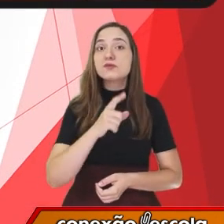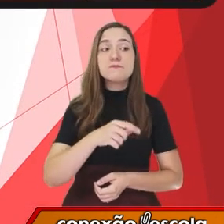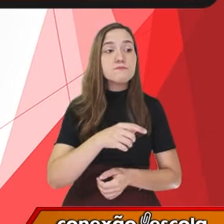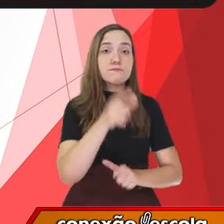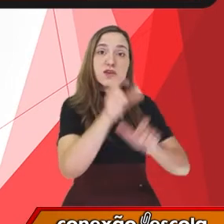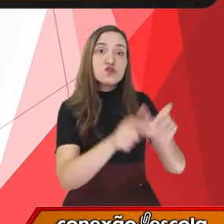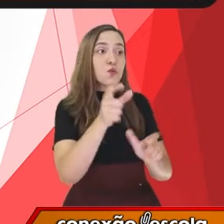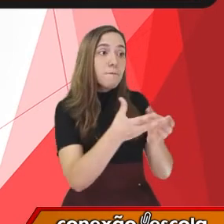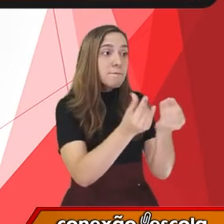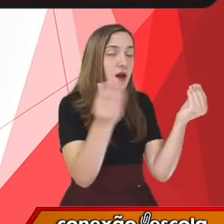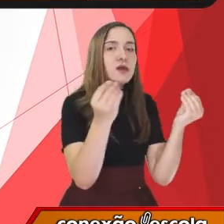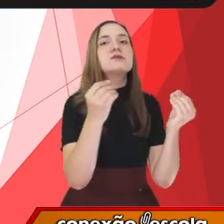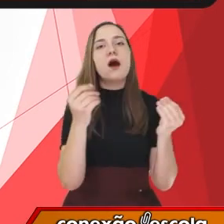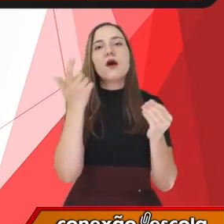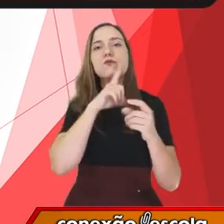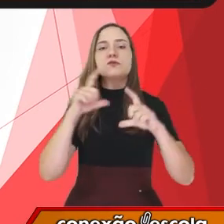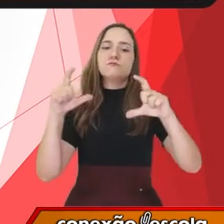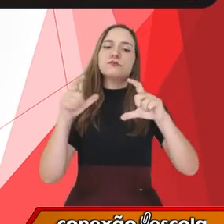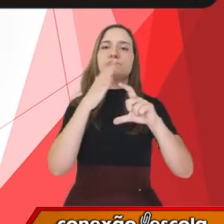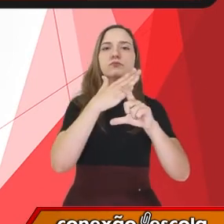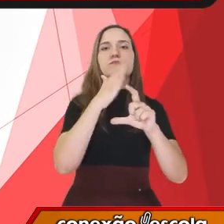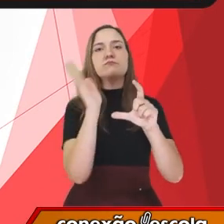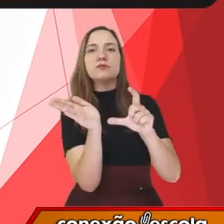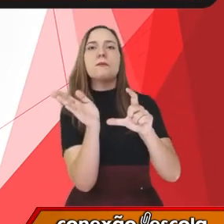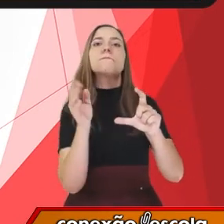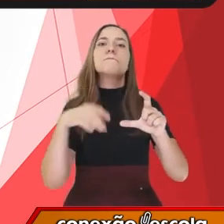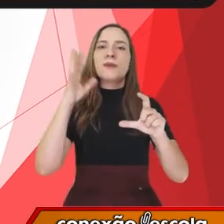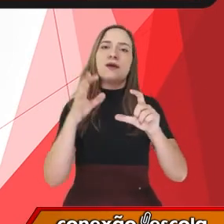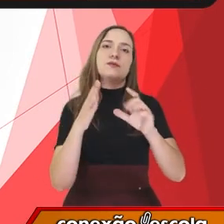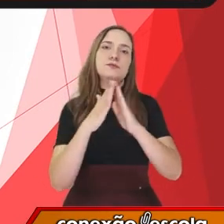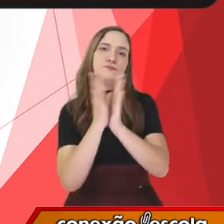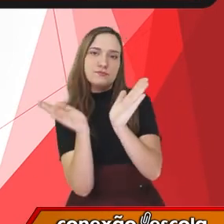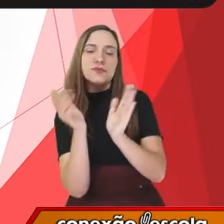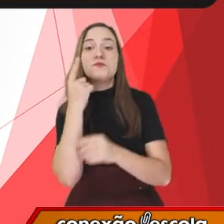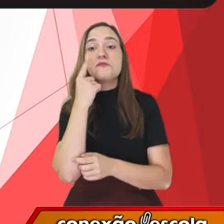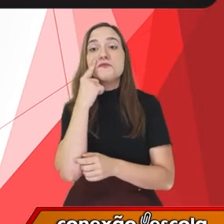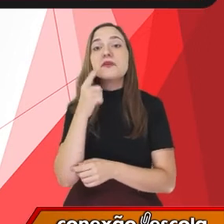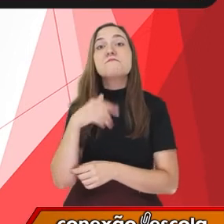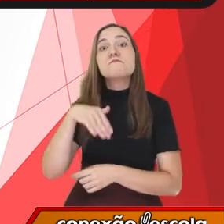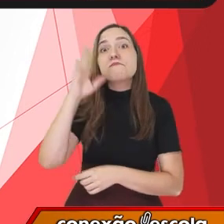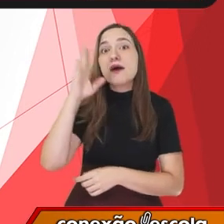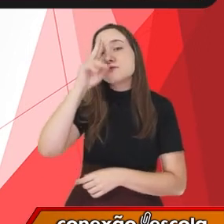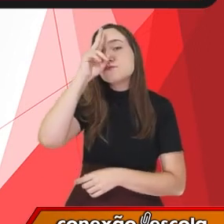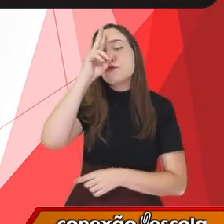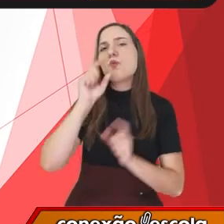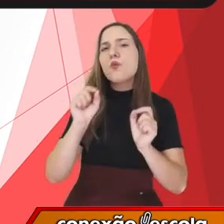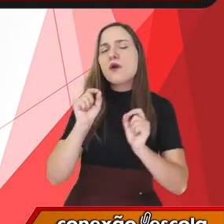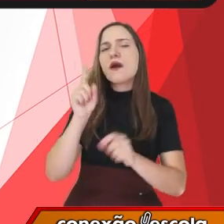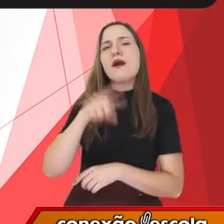porcentagem, maior é a fatia. Observem que no nosso gráfico de pizza, a cor que representa o